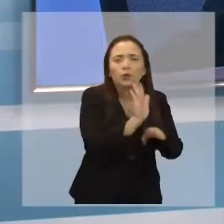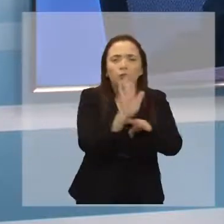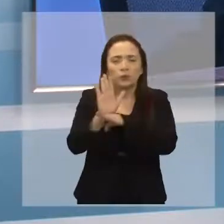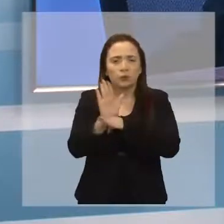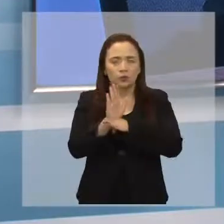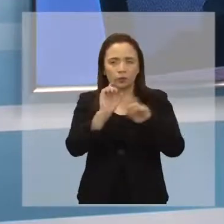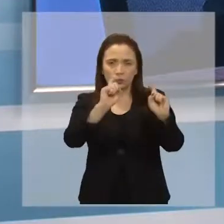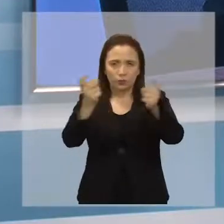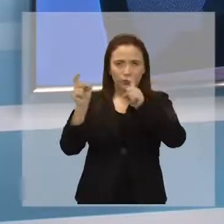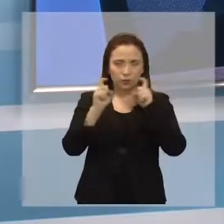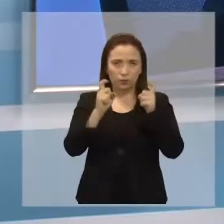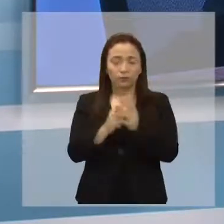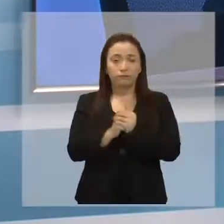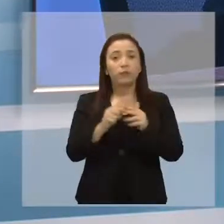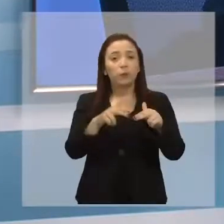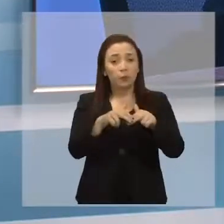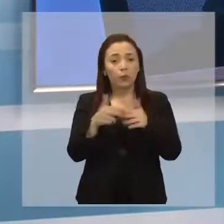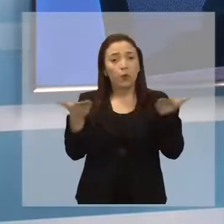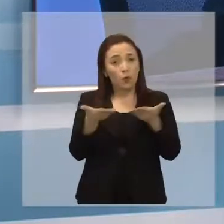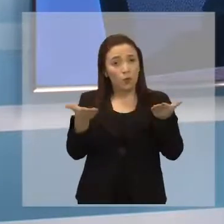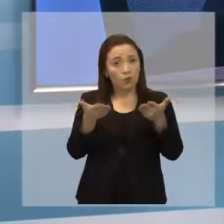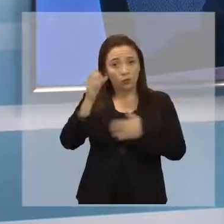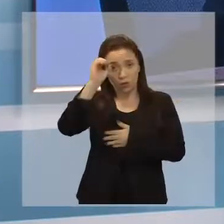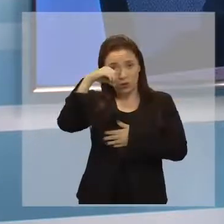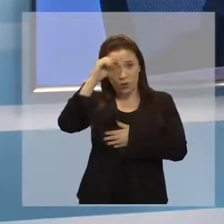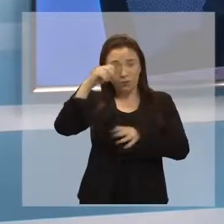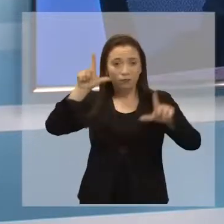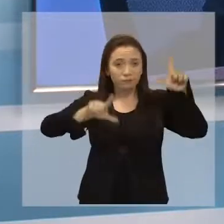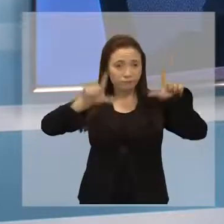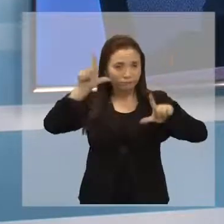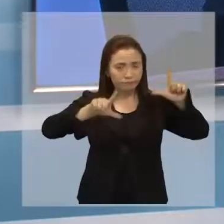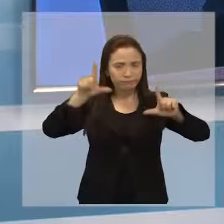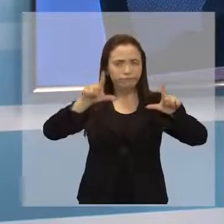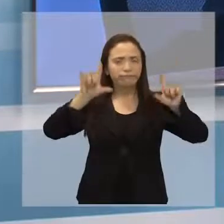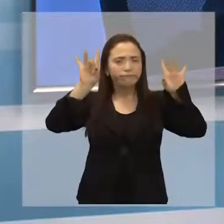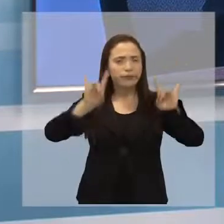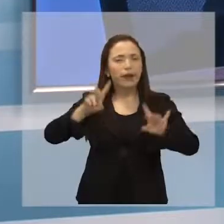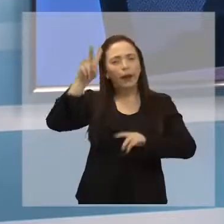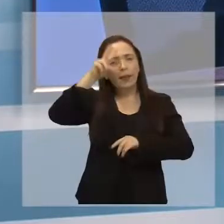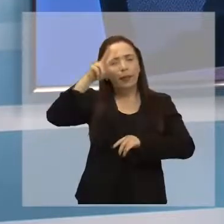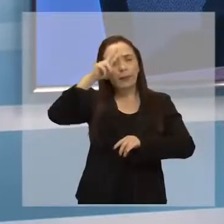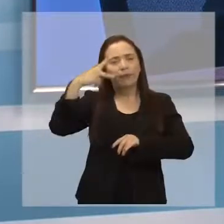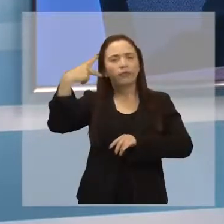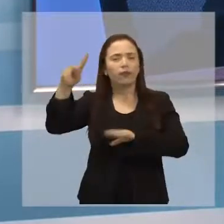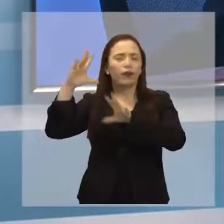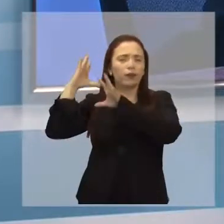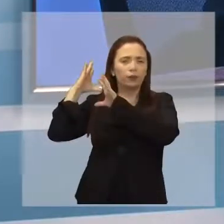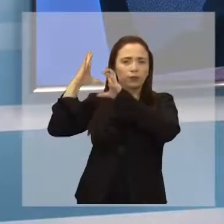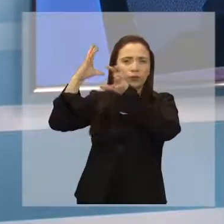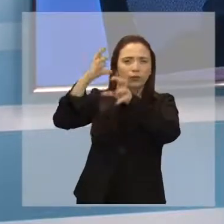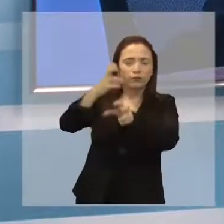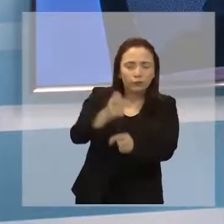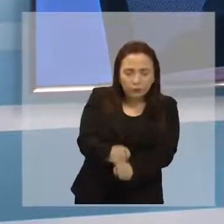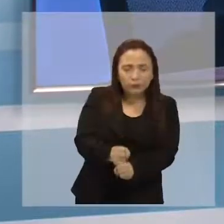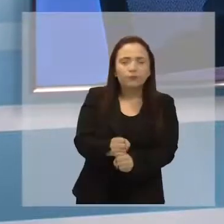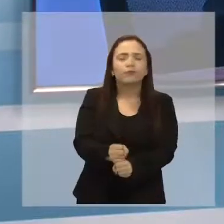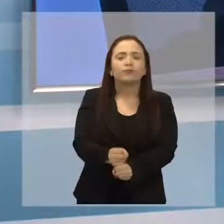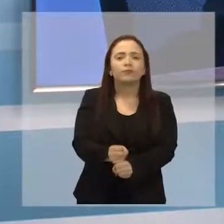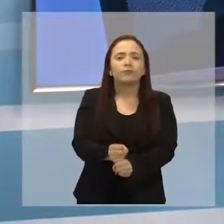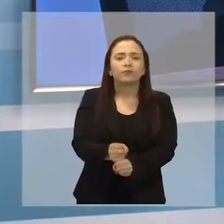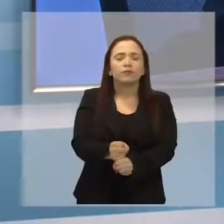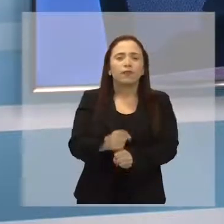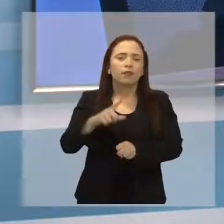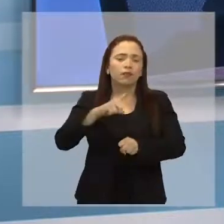dessas discussões. Por isso, o programa de hoje, em homenagem à sua memória, apresenta uma retrospectiva